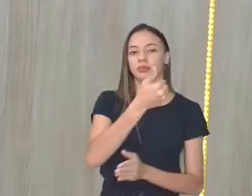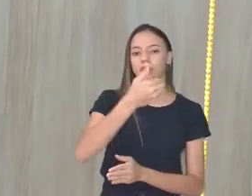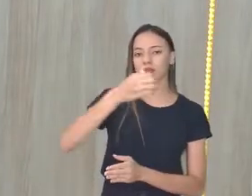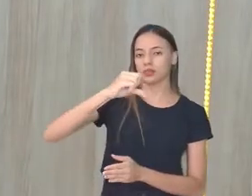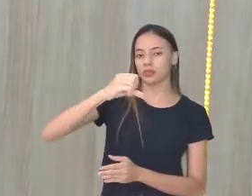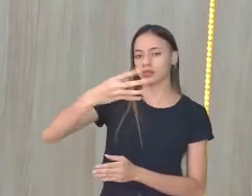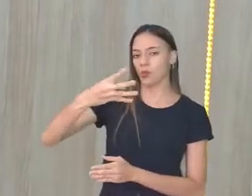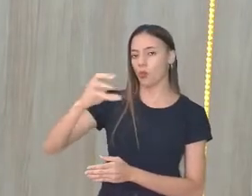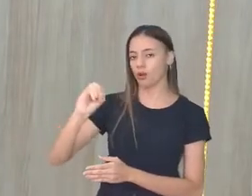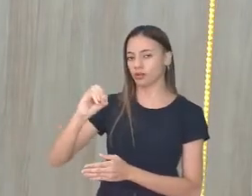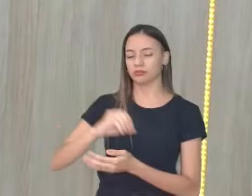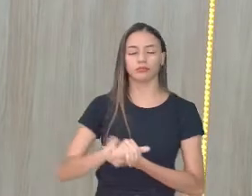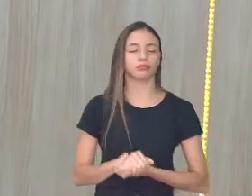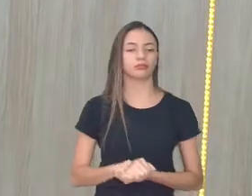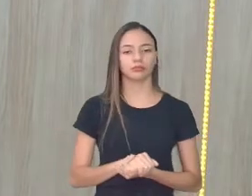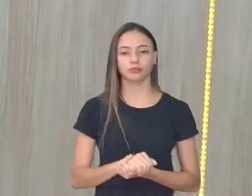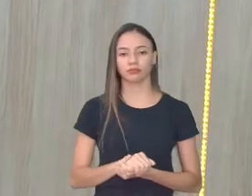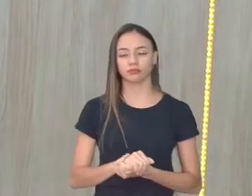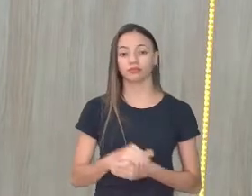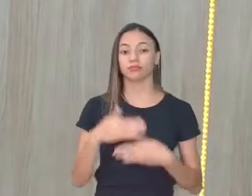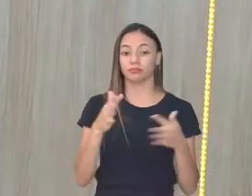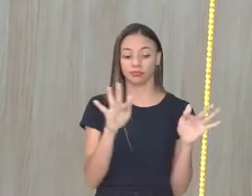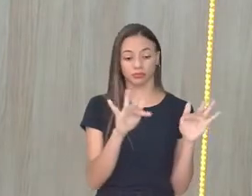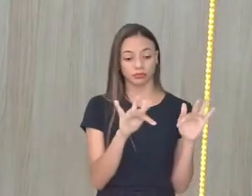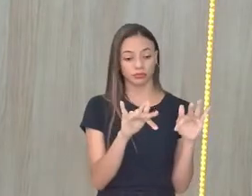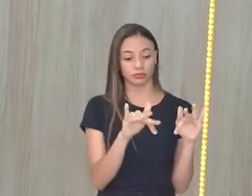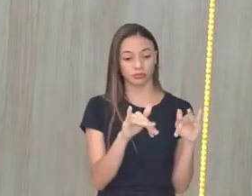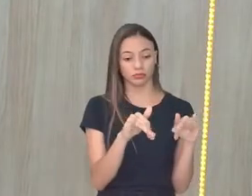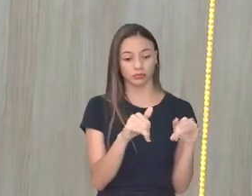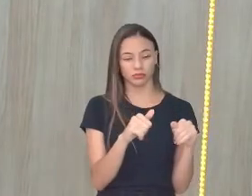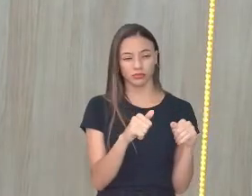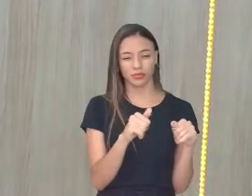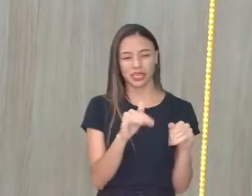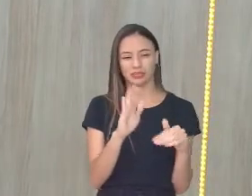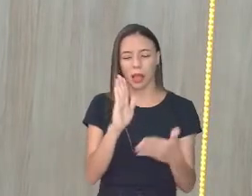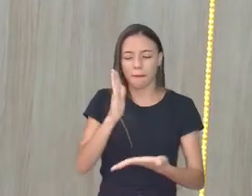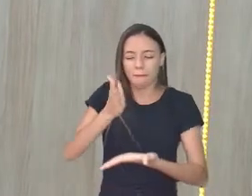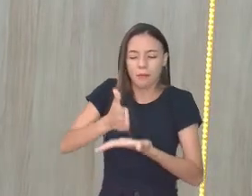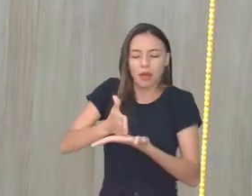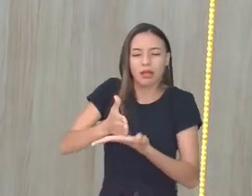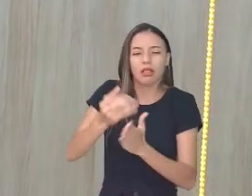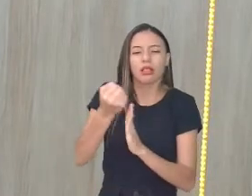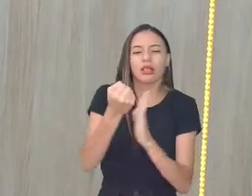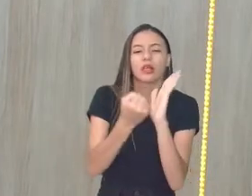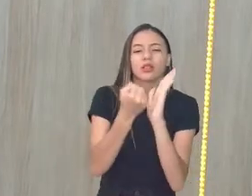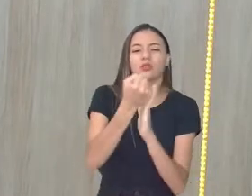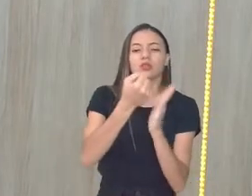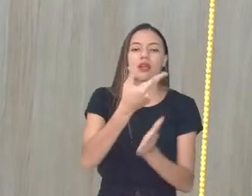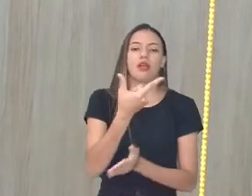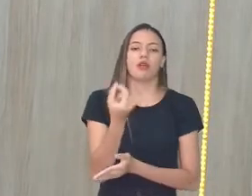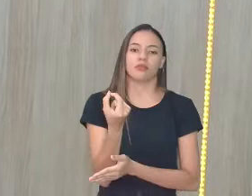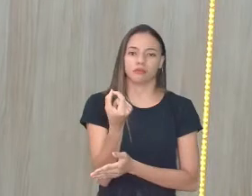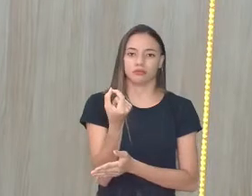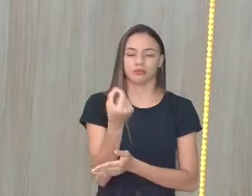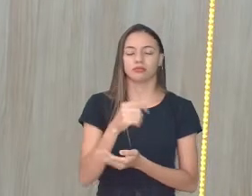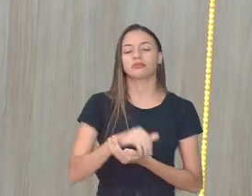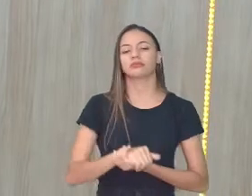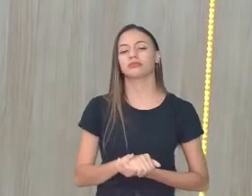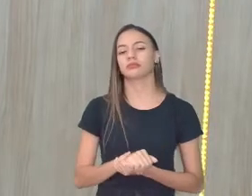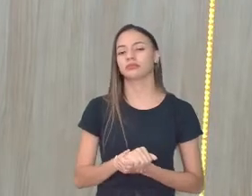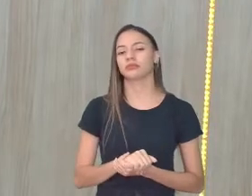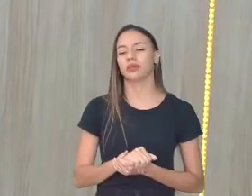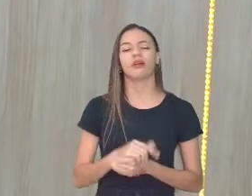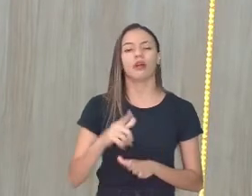a partir do final da primeira metade, né, do século XX, a gente teve